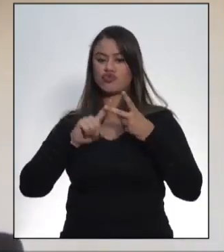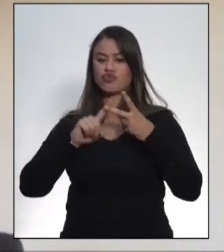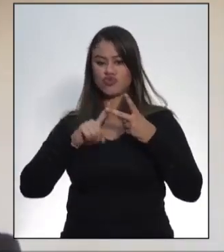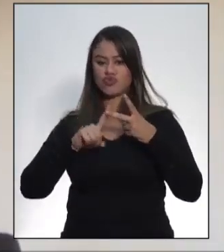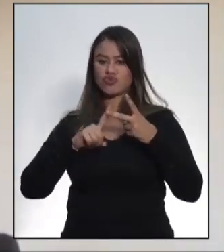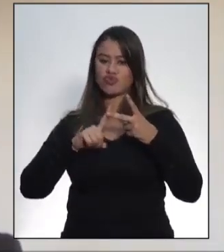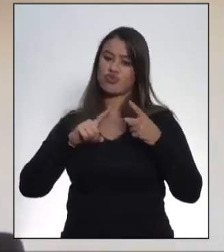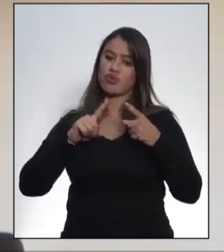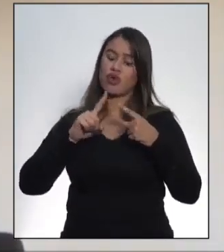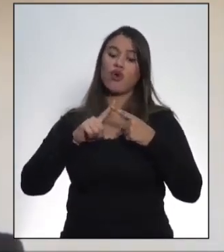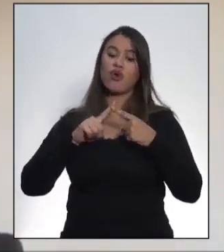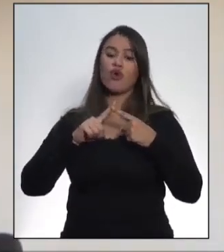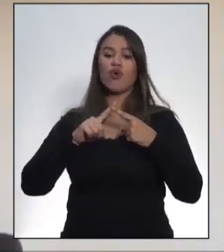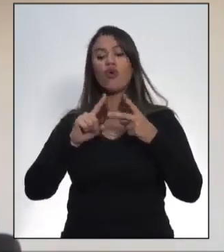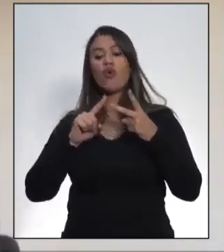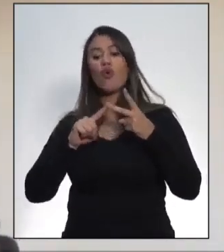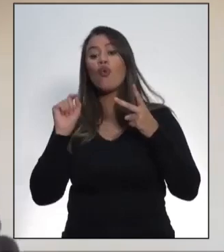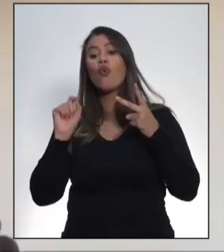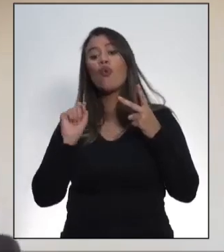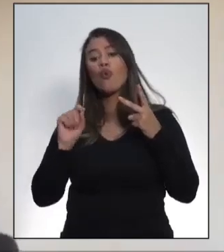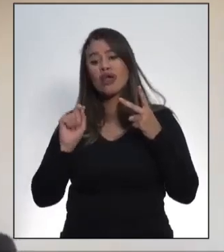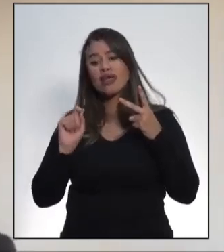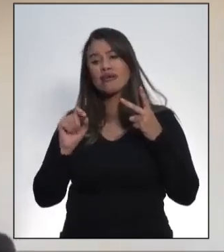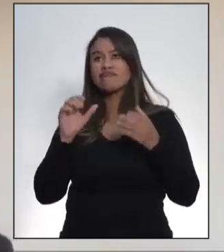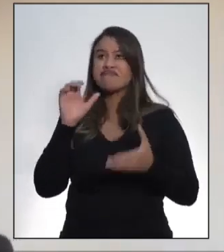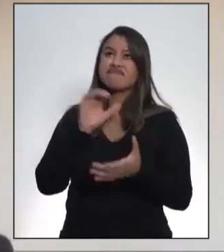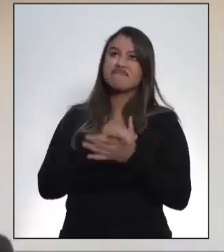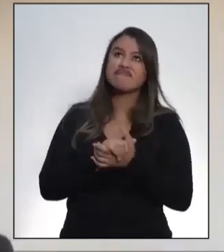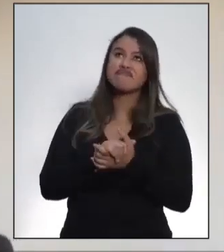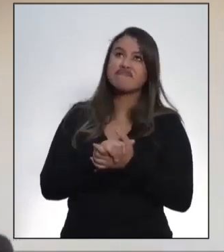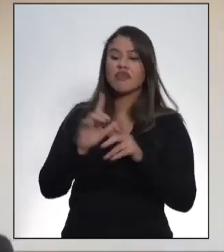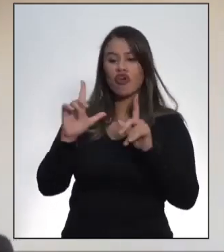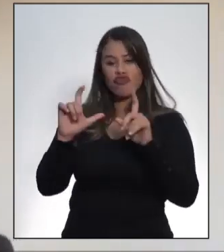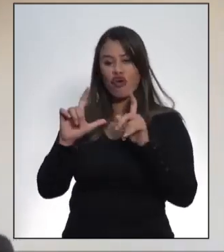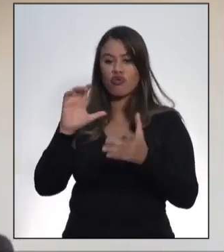fotografia é uma fotografia do quê? É uma fotografia de um casamento,